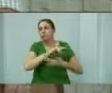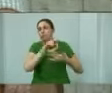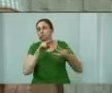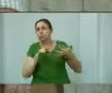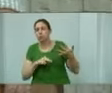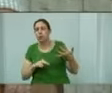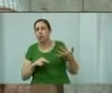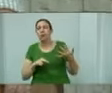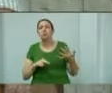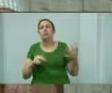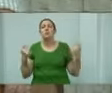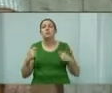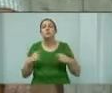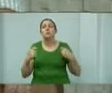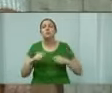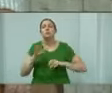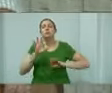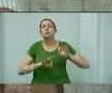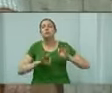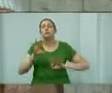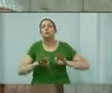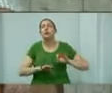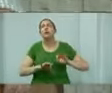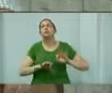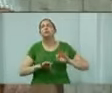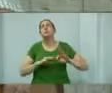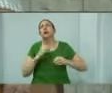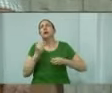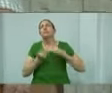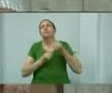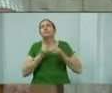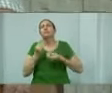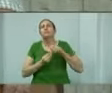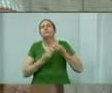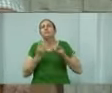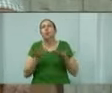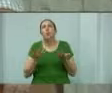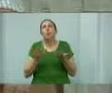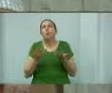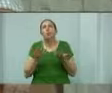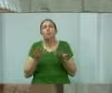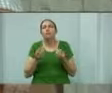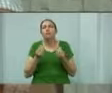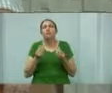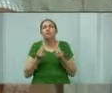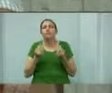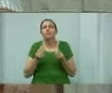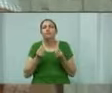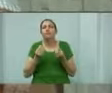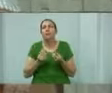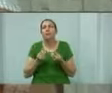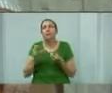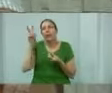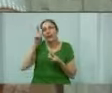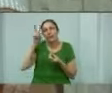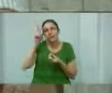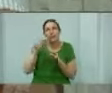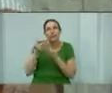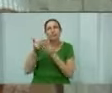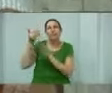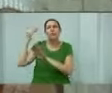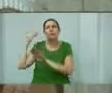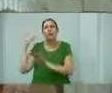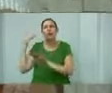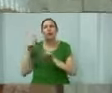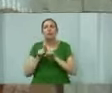fazer algum tipo de resgate de um pouco, não só da história, mas também de